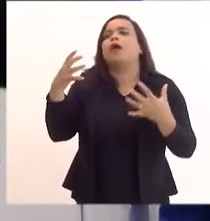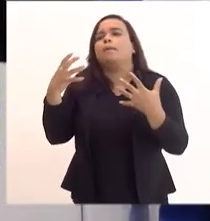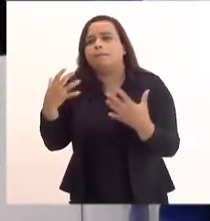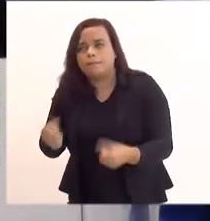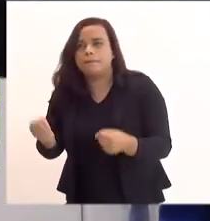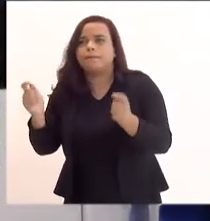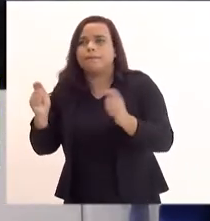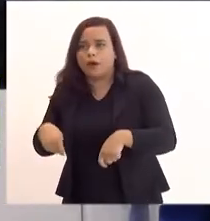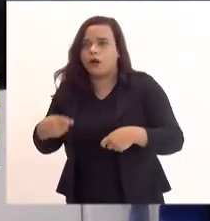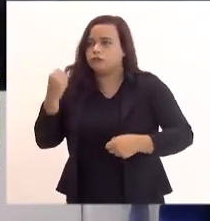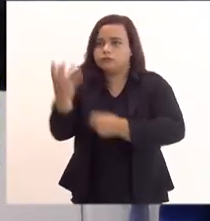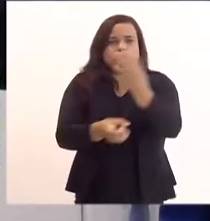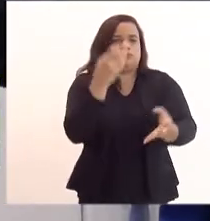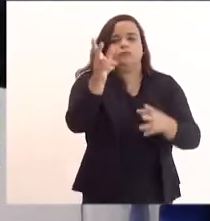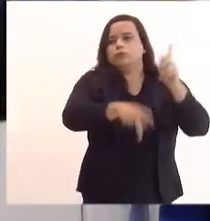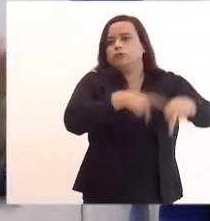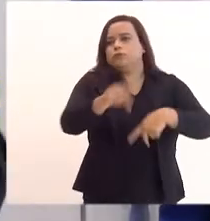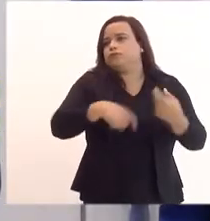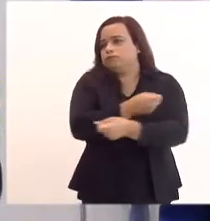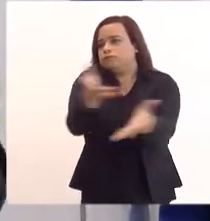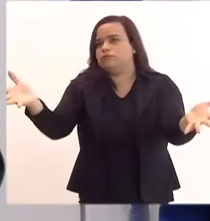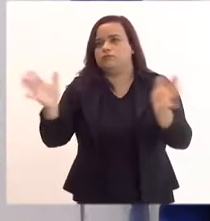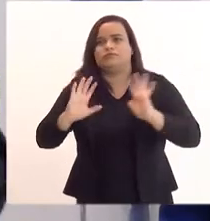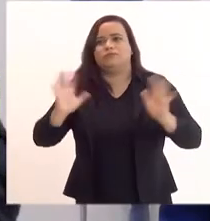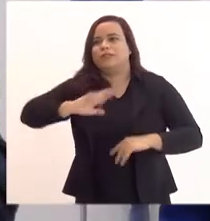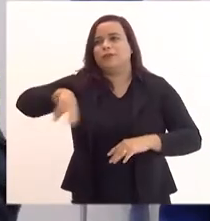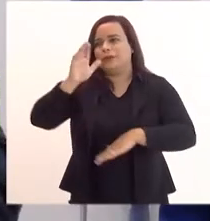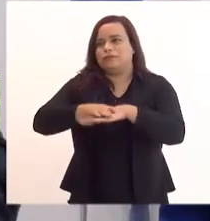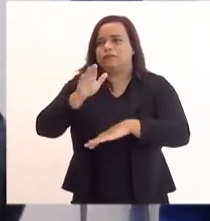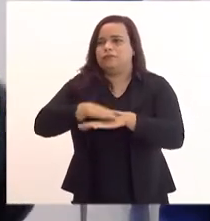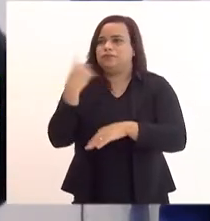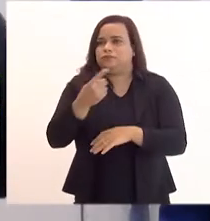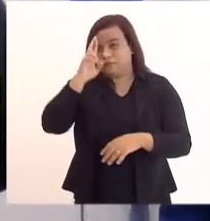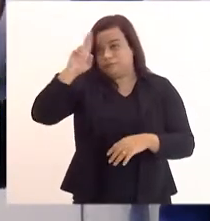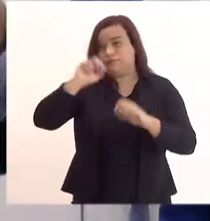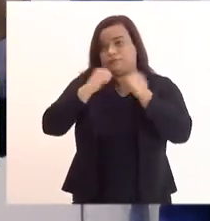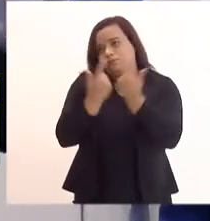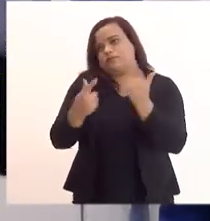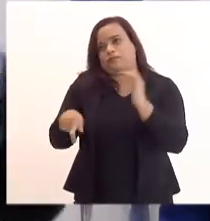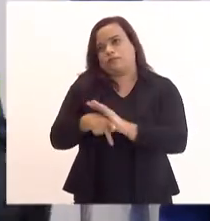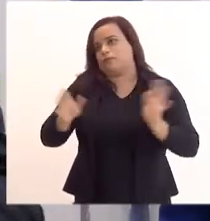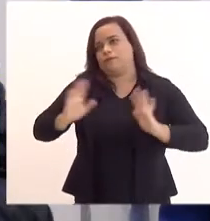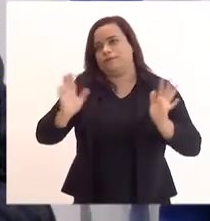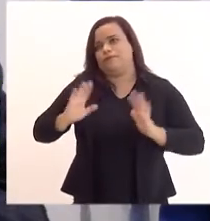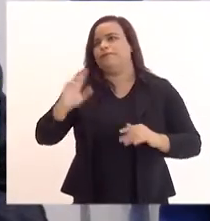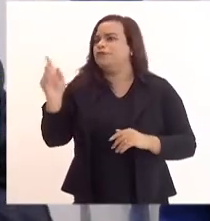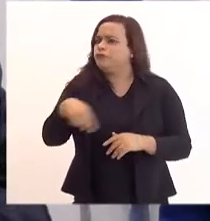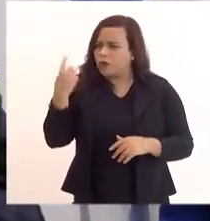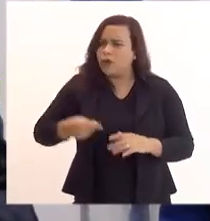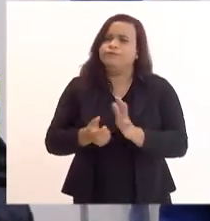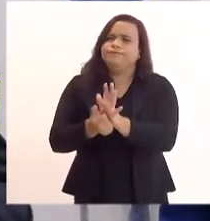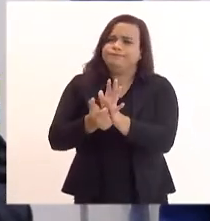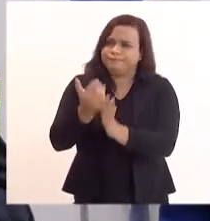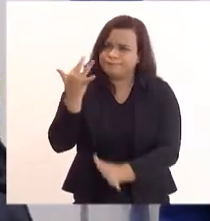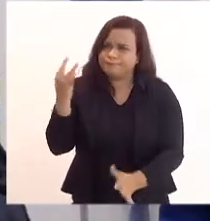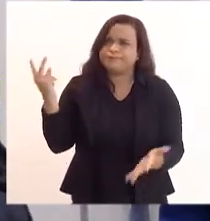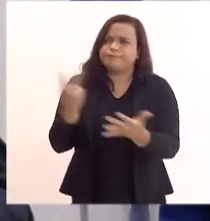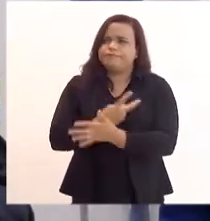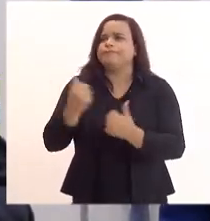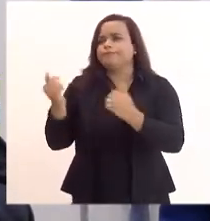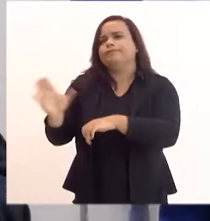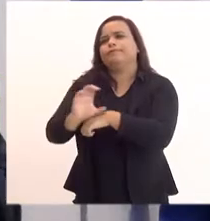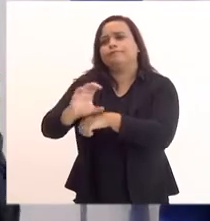ser distribuído para a população, porque não é competência da Assembleia. Aliás, muitas vezes nós demos